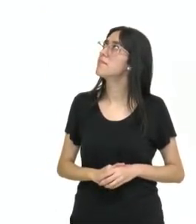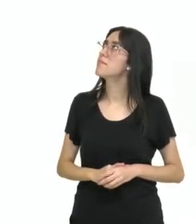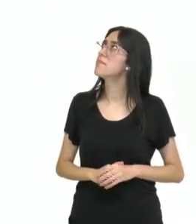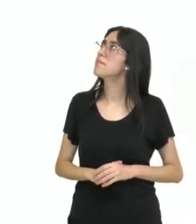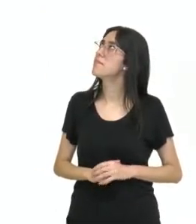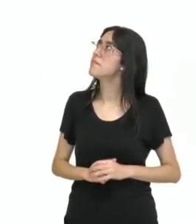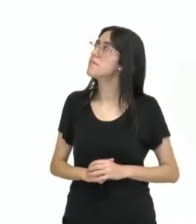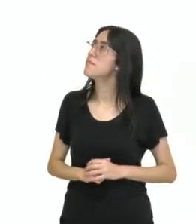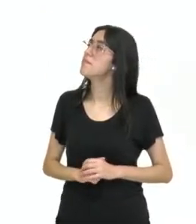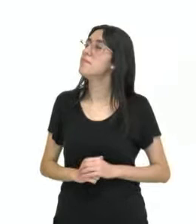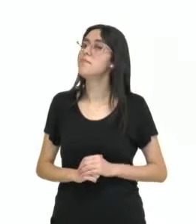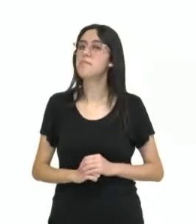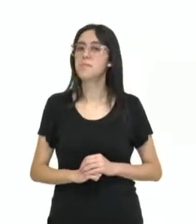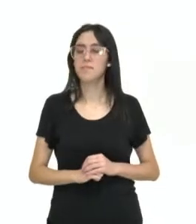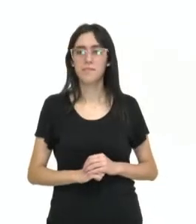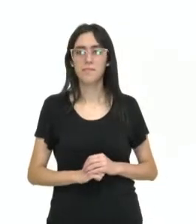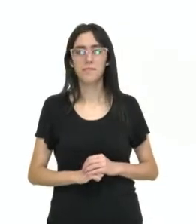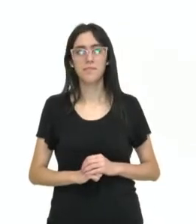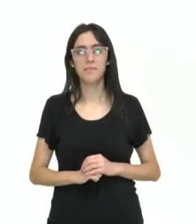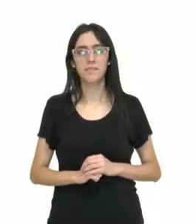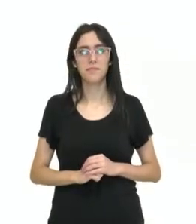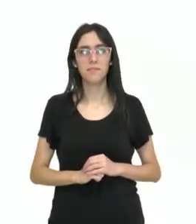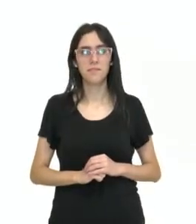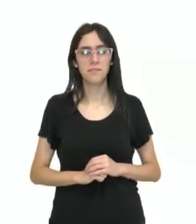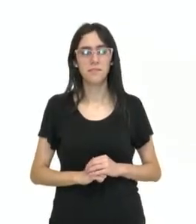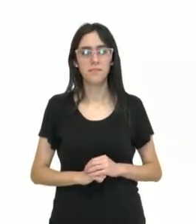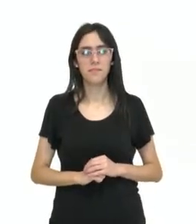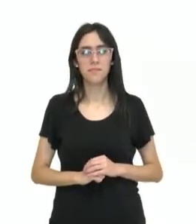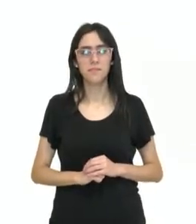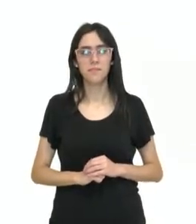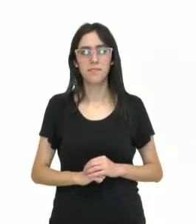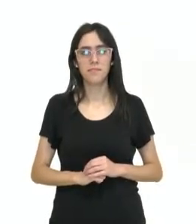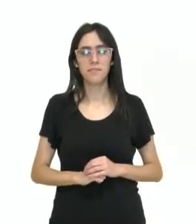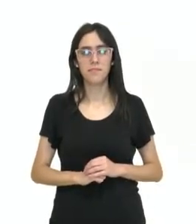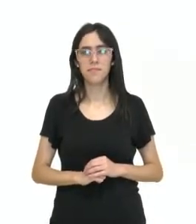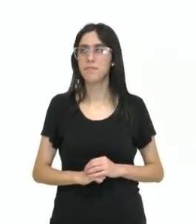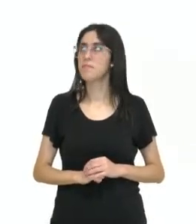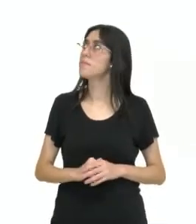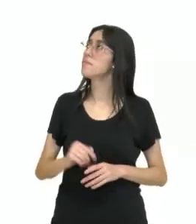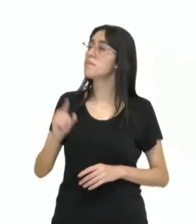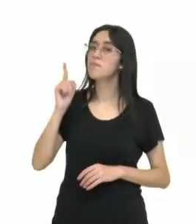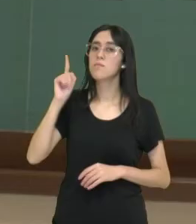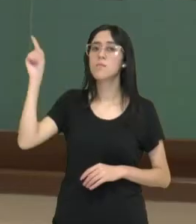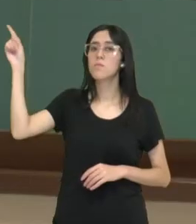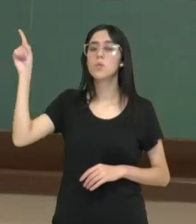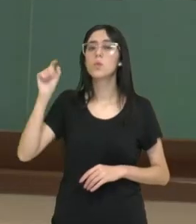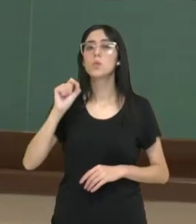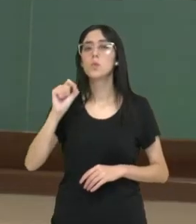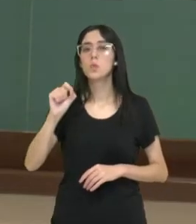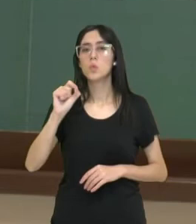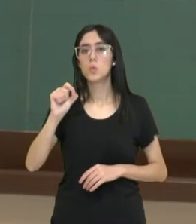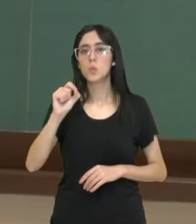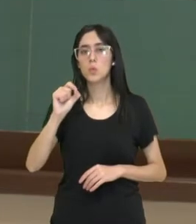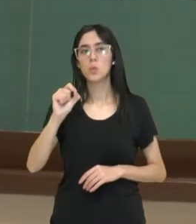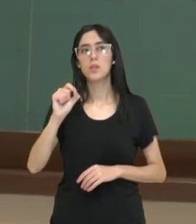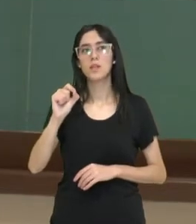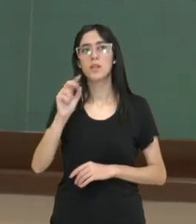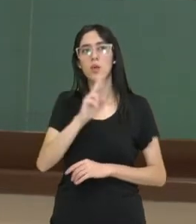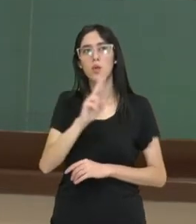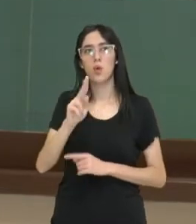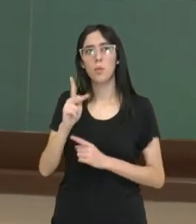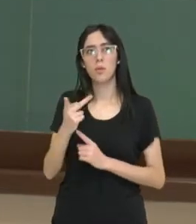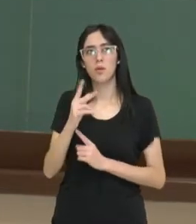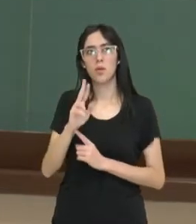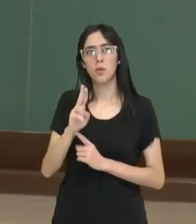outras edições em Huffington Post, que é essa Huffington Post, gente, é